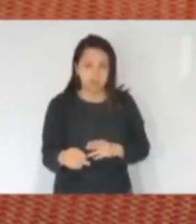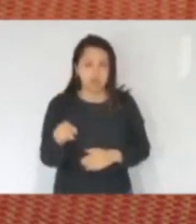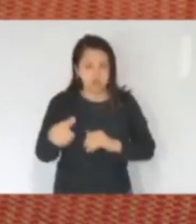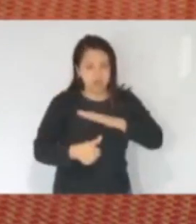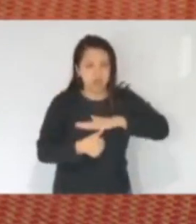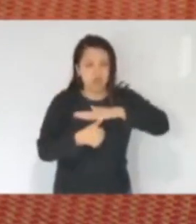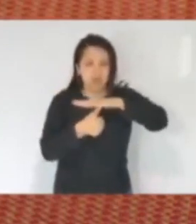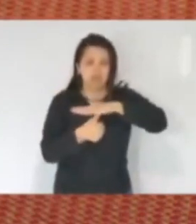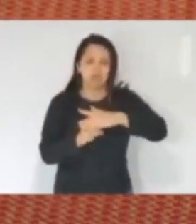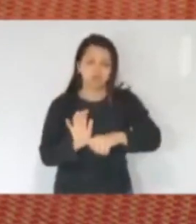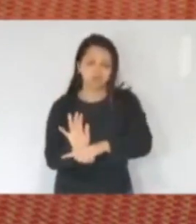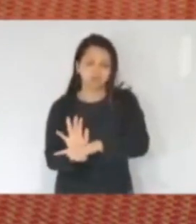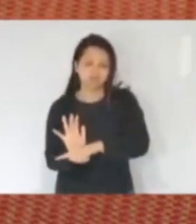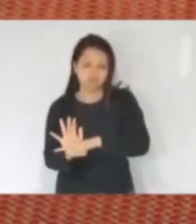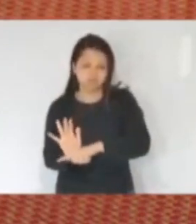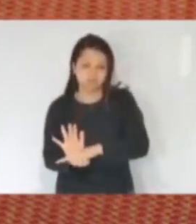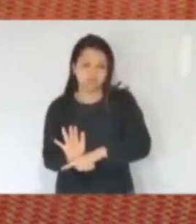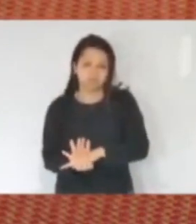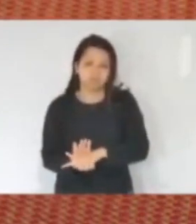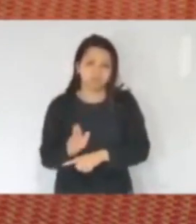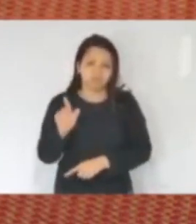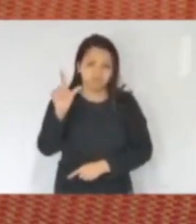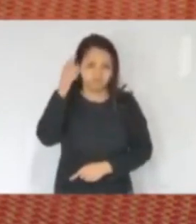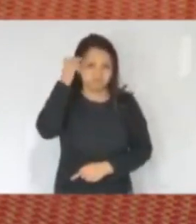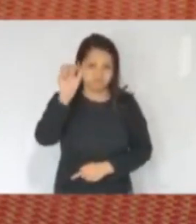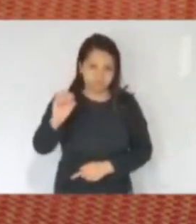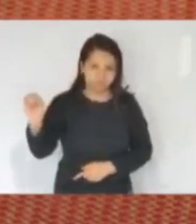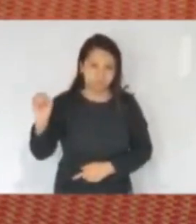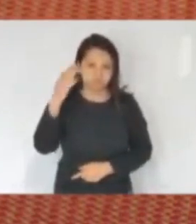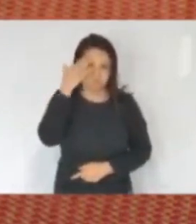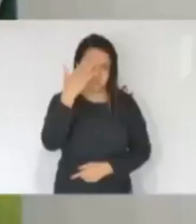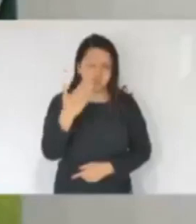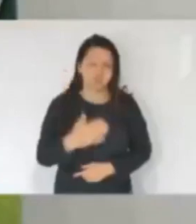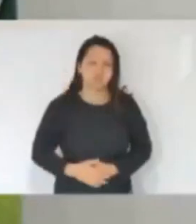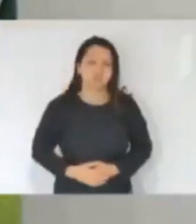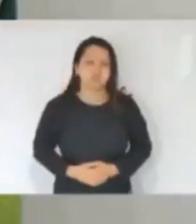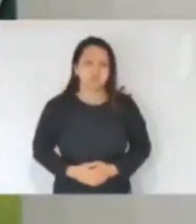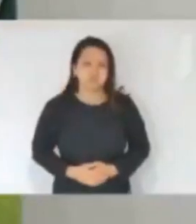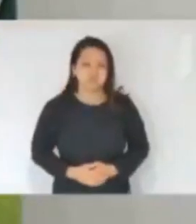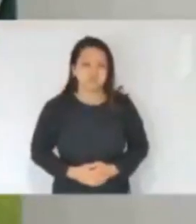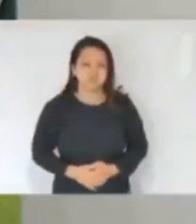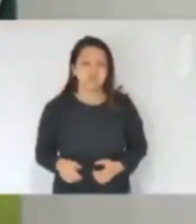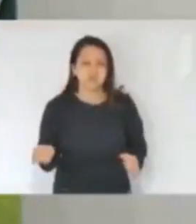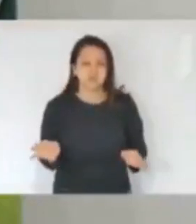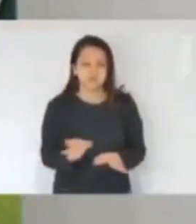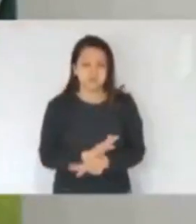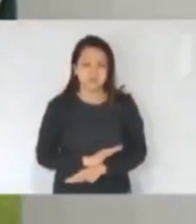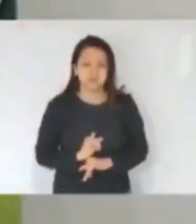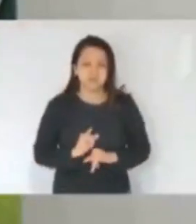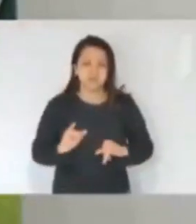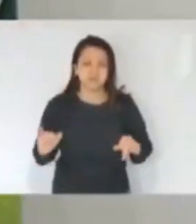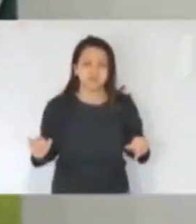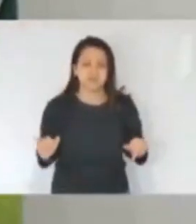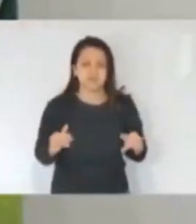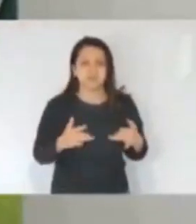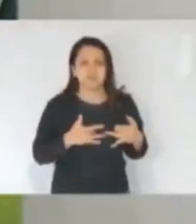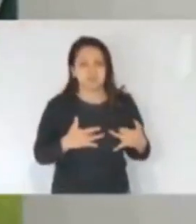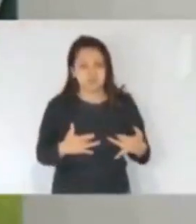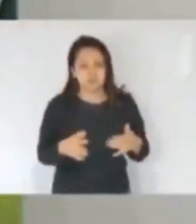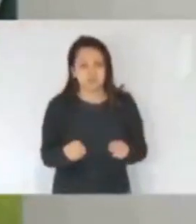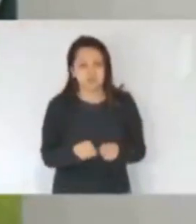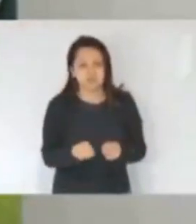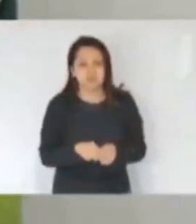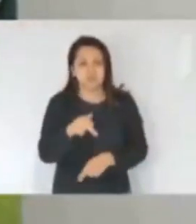Marcelo, lá da Universidade do Oeste, Fronteira do Oeste. Obrigado. Obrigada, deputado. Então, encerro o meu pronunciamento manifestando minha solidariedade